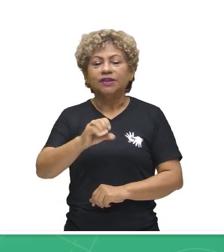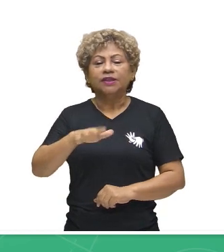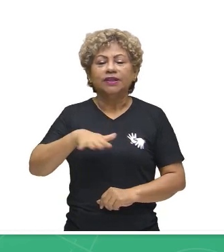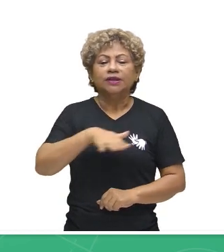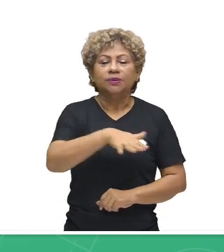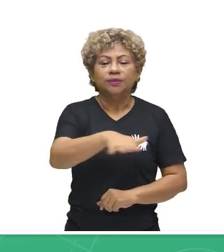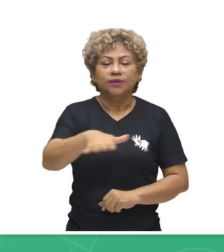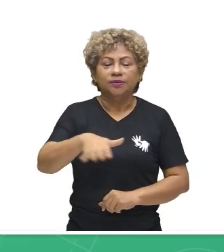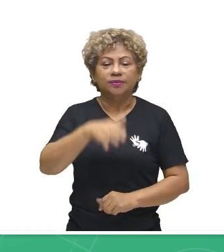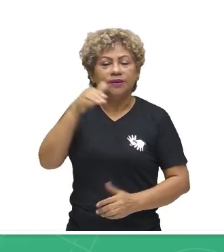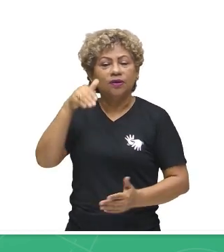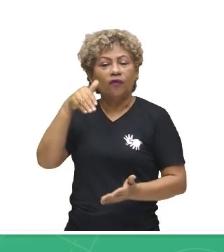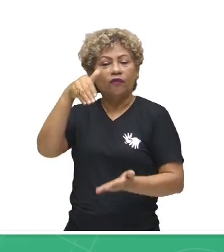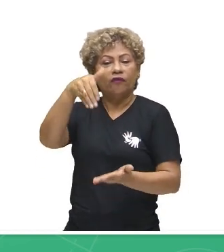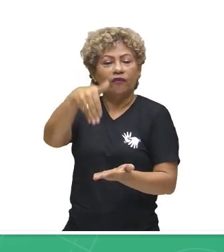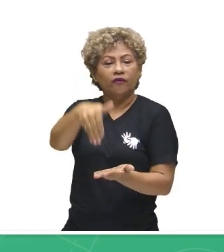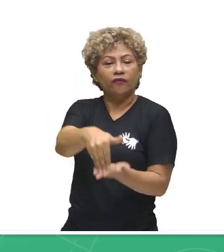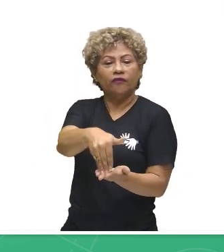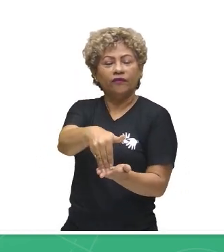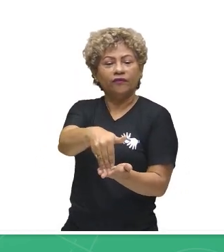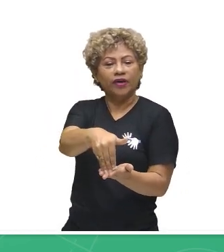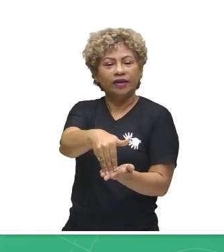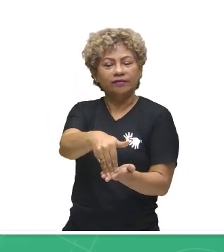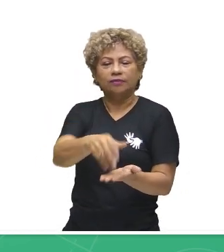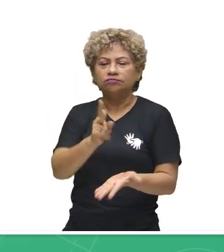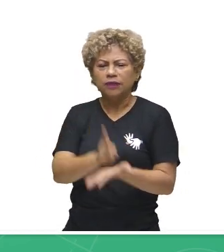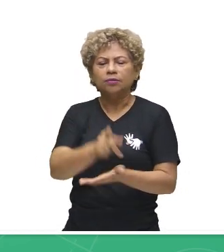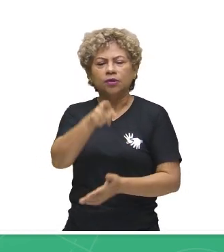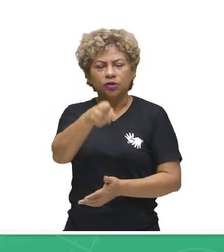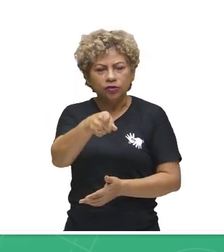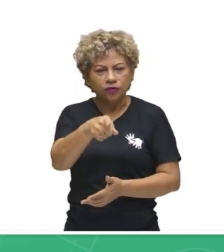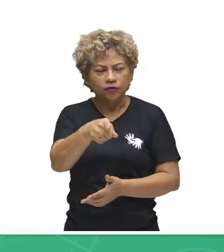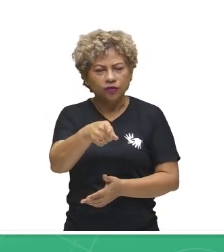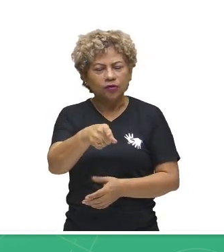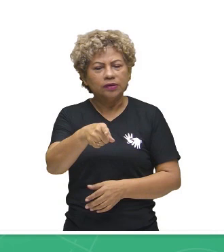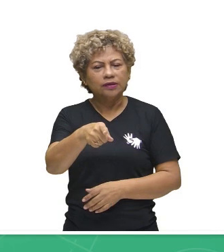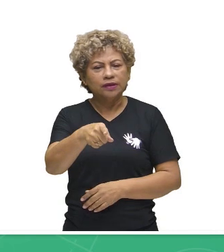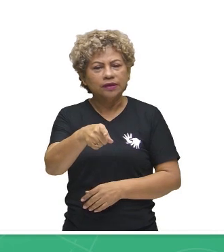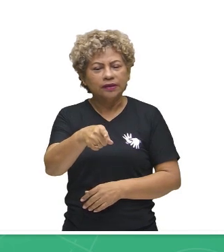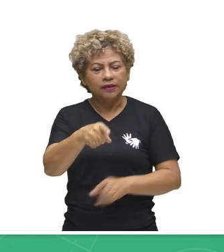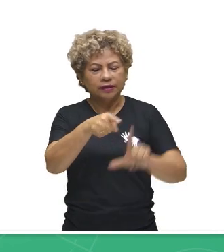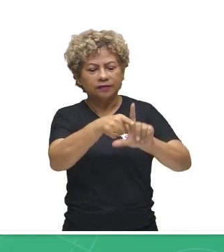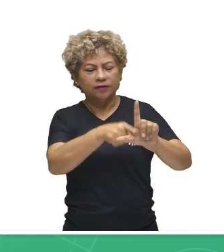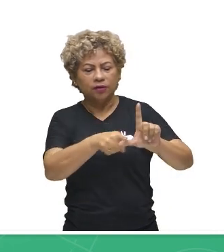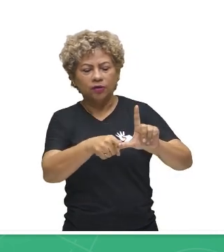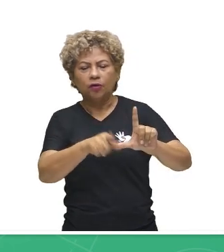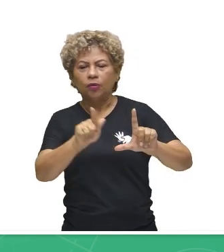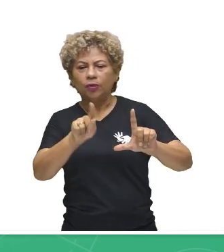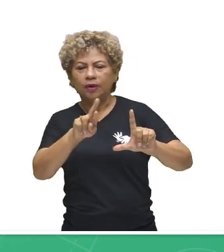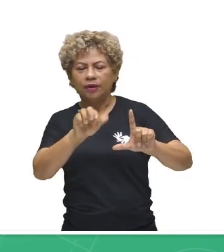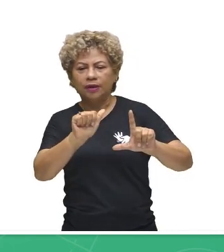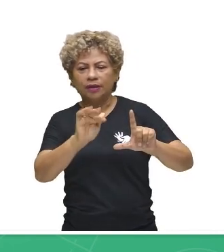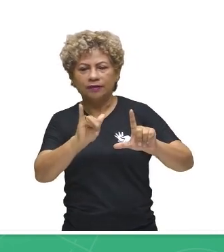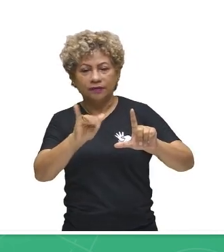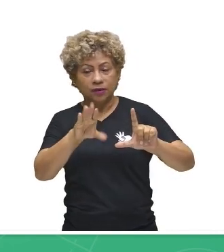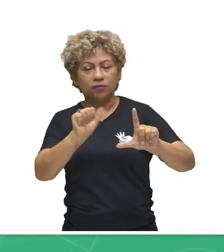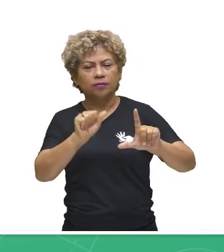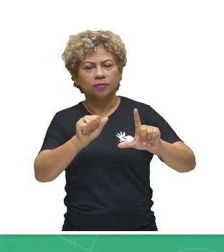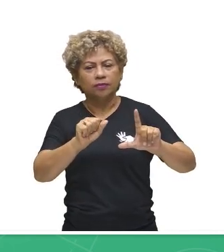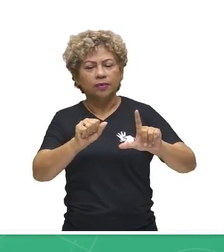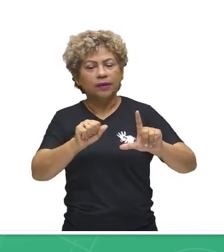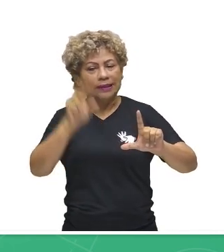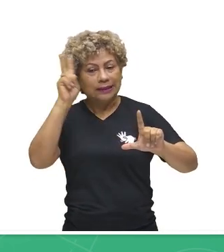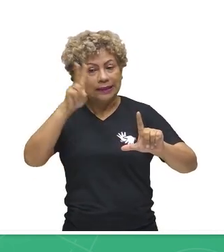Então, sempre quando vocês forem analisar o gráfico, tem que ter em mente isto aí,